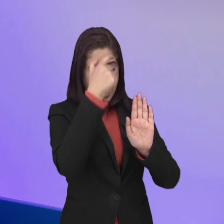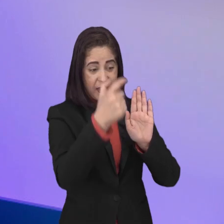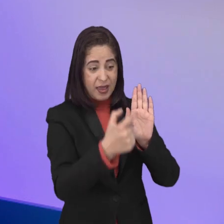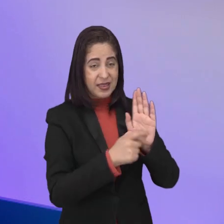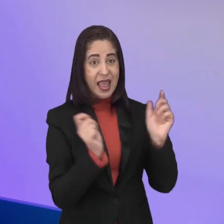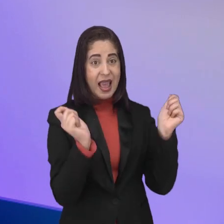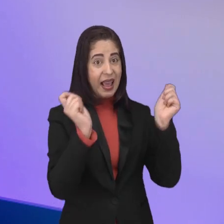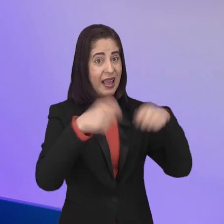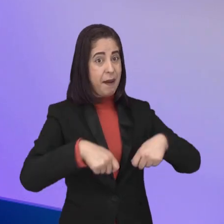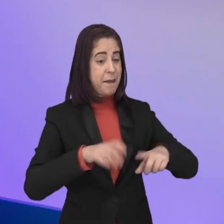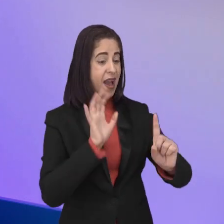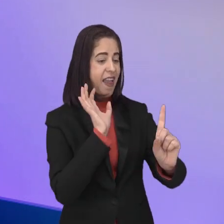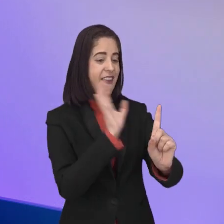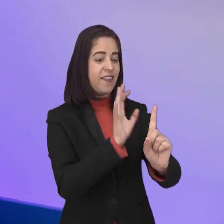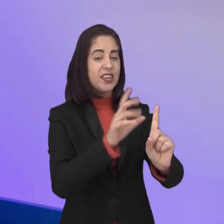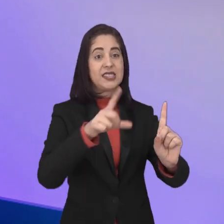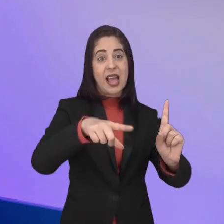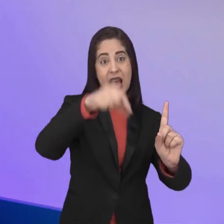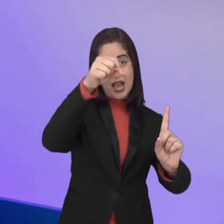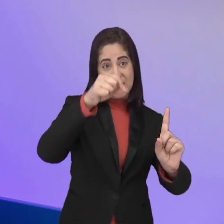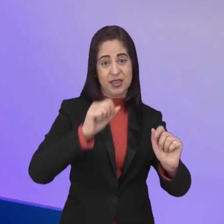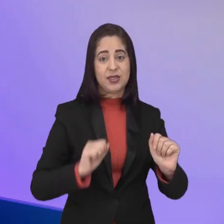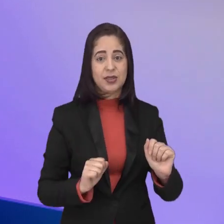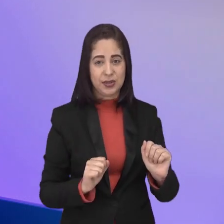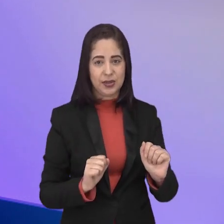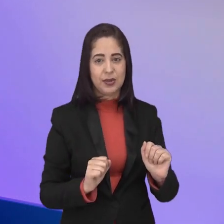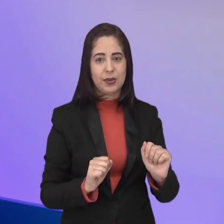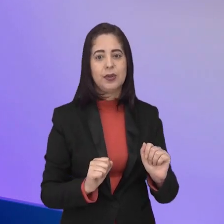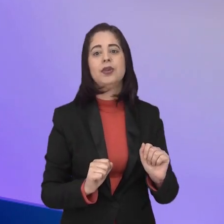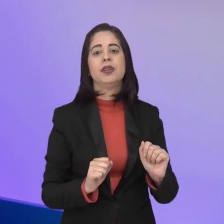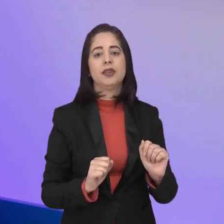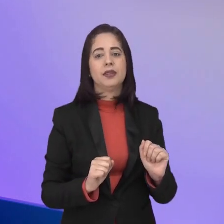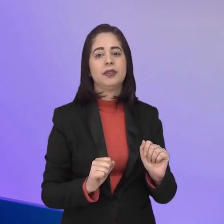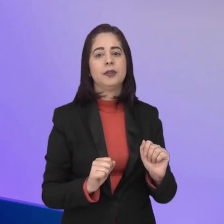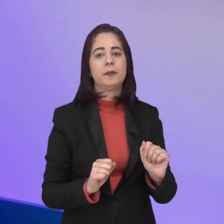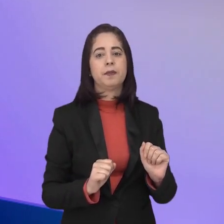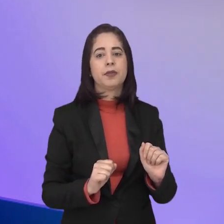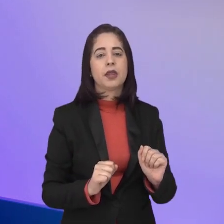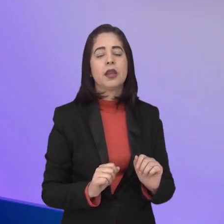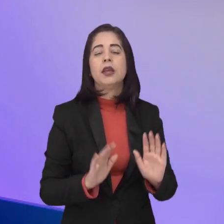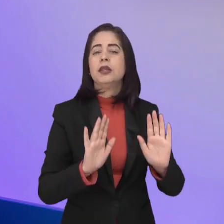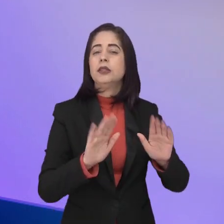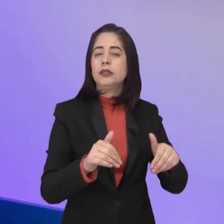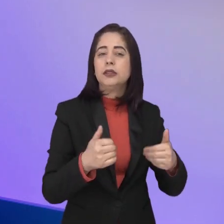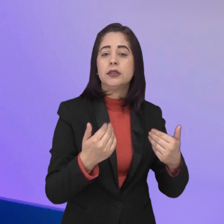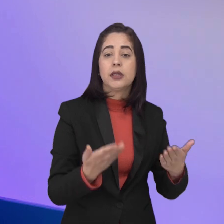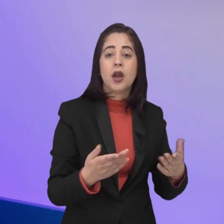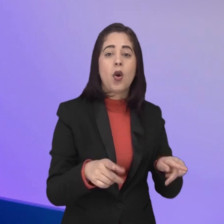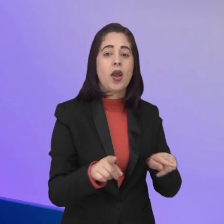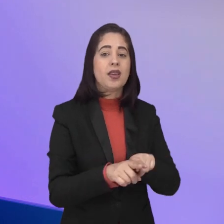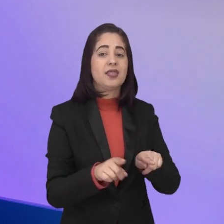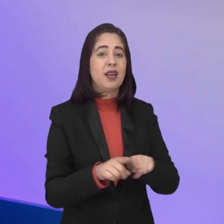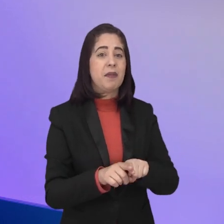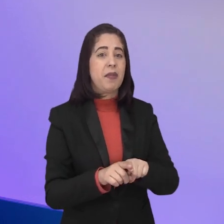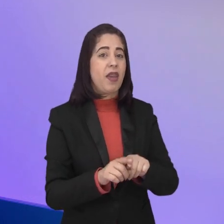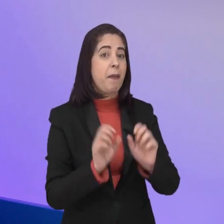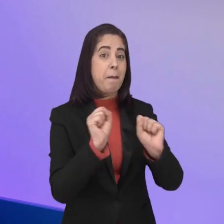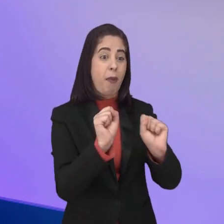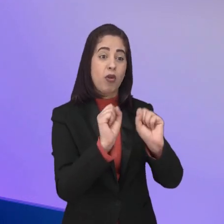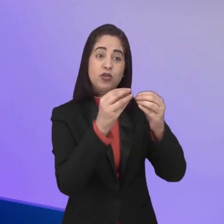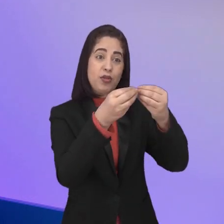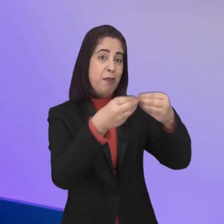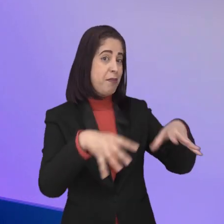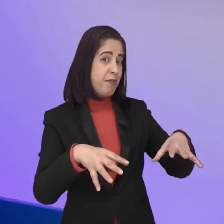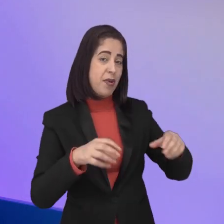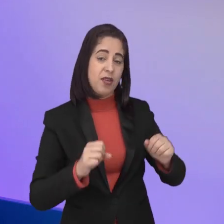de influenciar as escolhas das pessoas e numa capacidade de gerar um dano